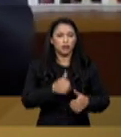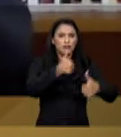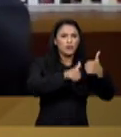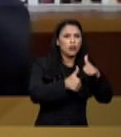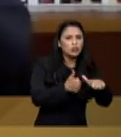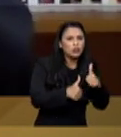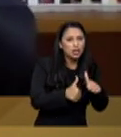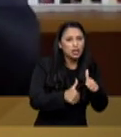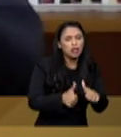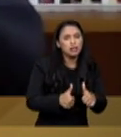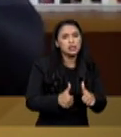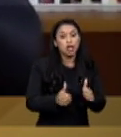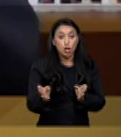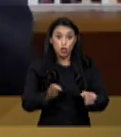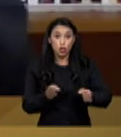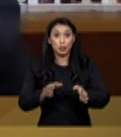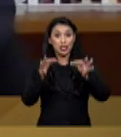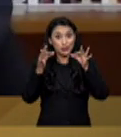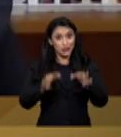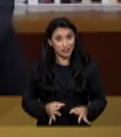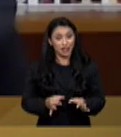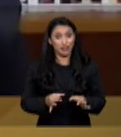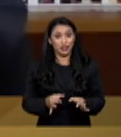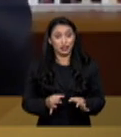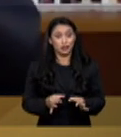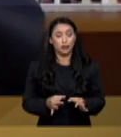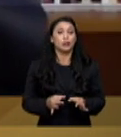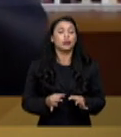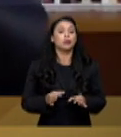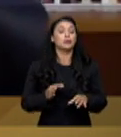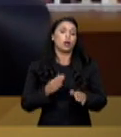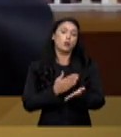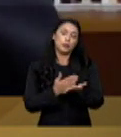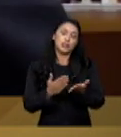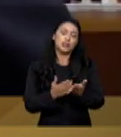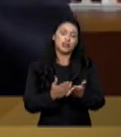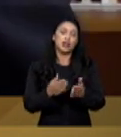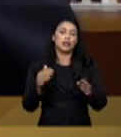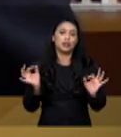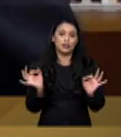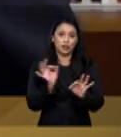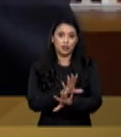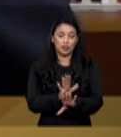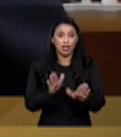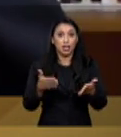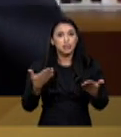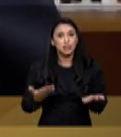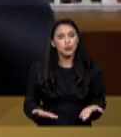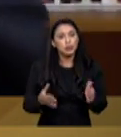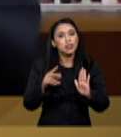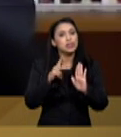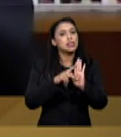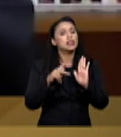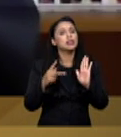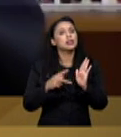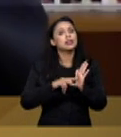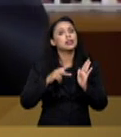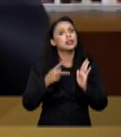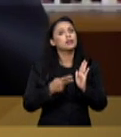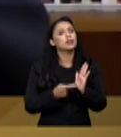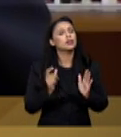e definição do prazo certo para sua duração. Isso significa dizer que